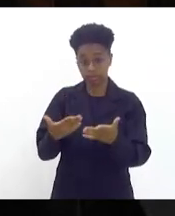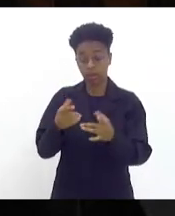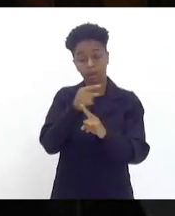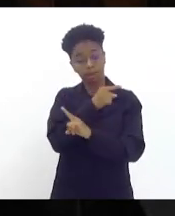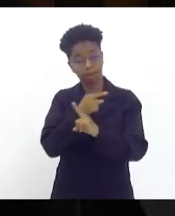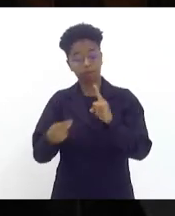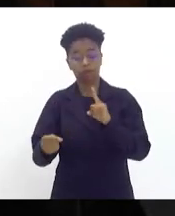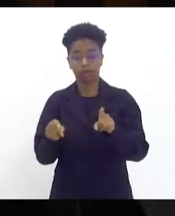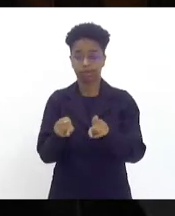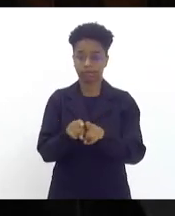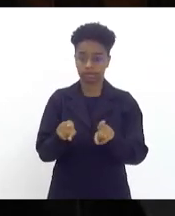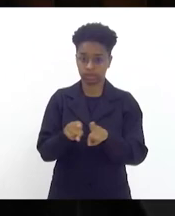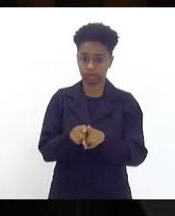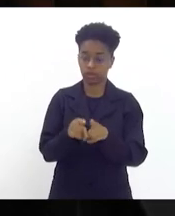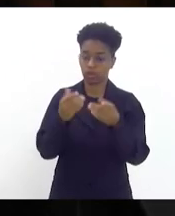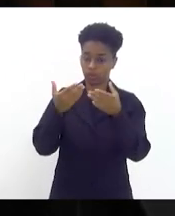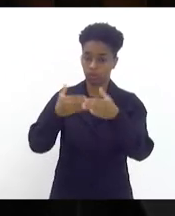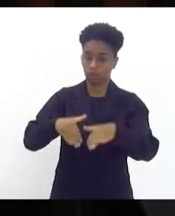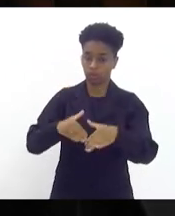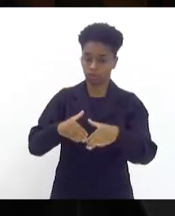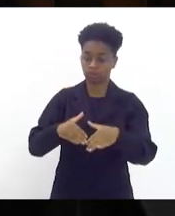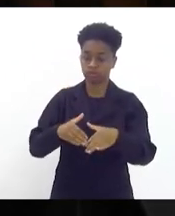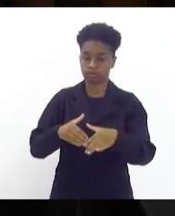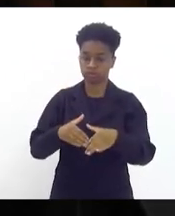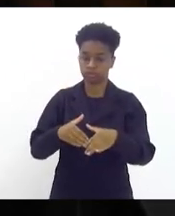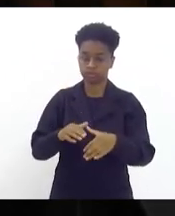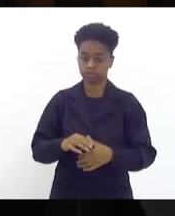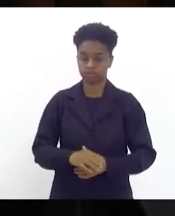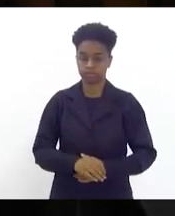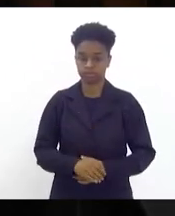proibição do concurso público